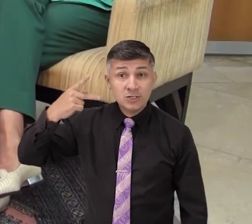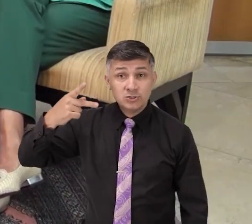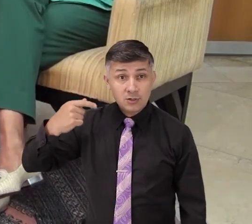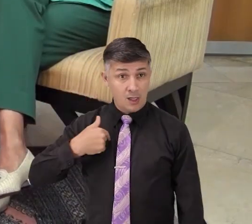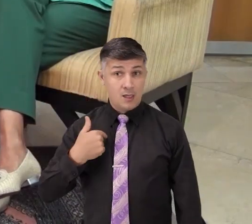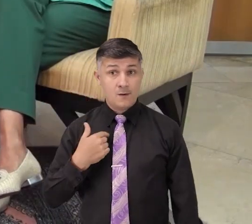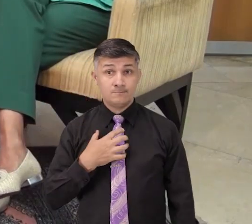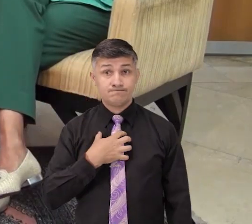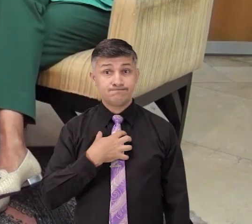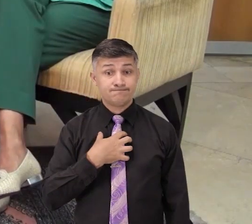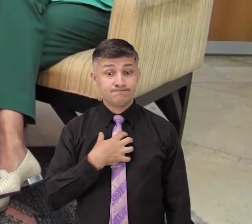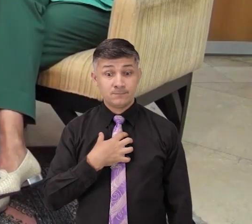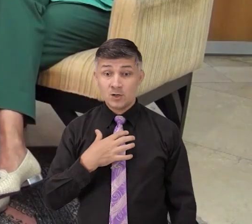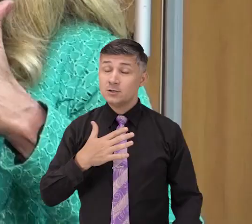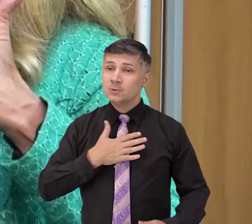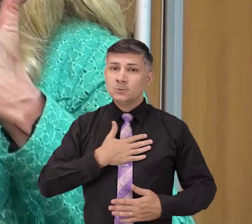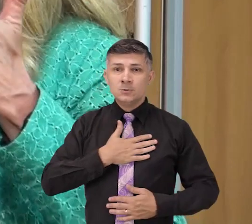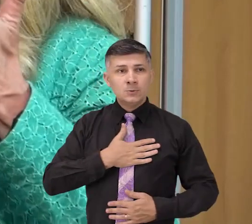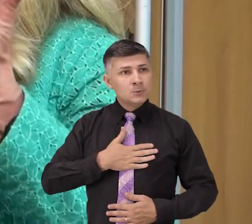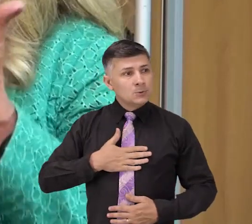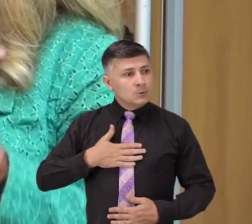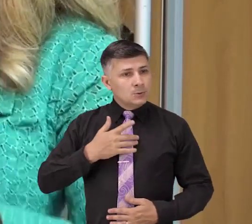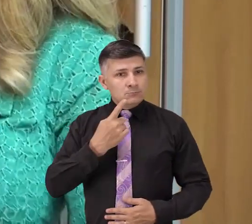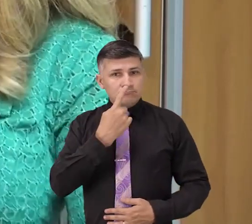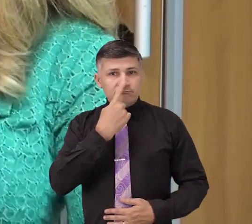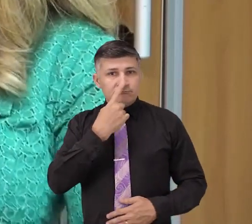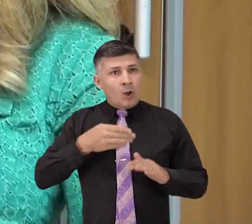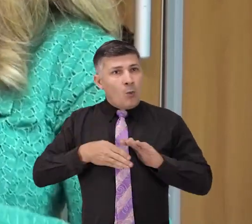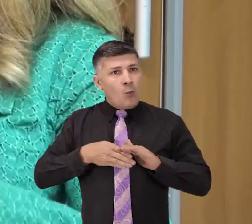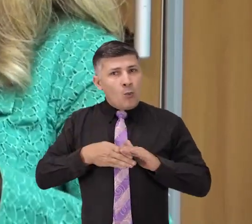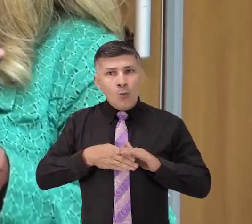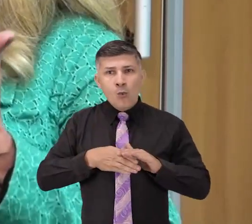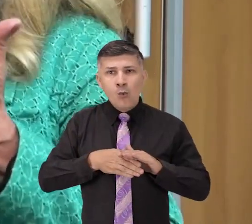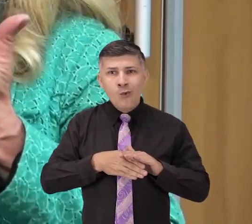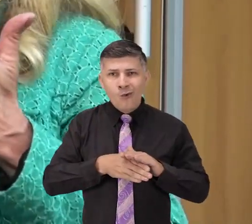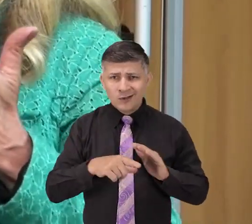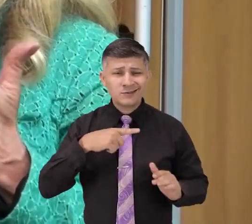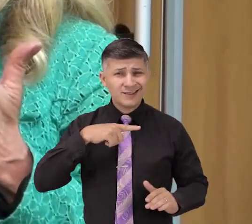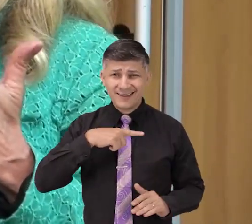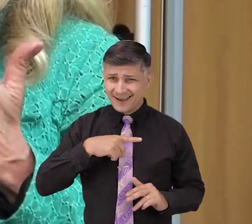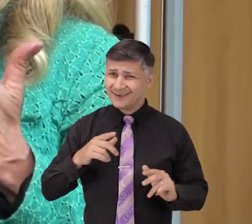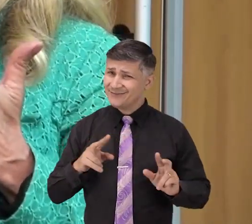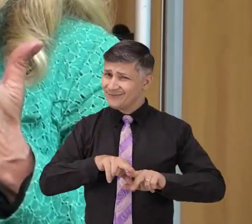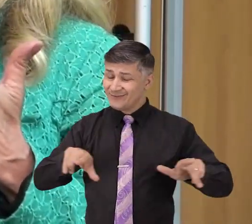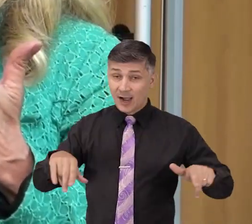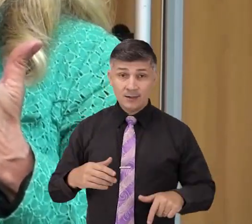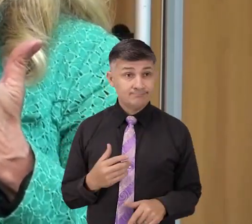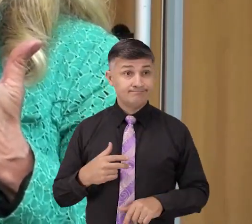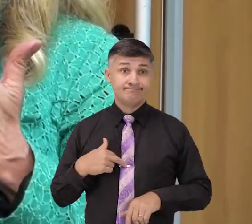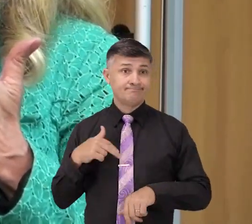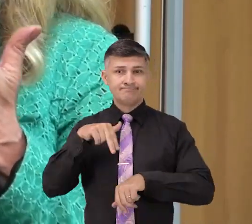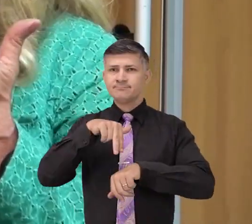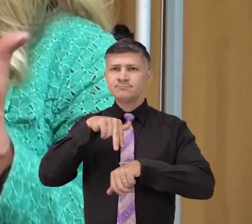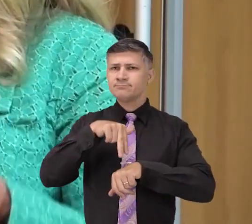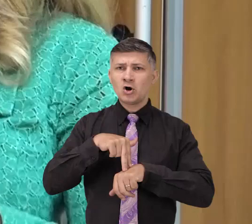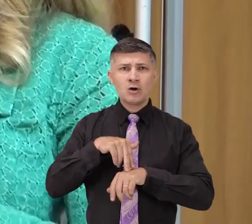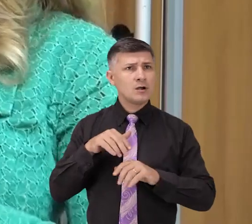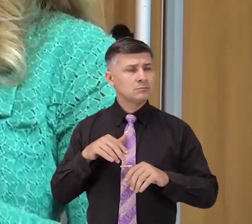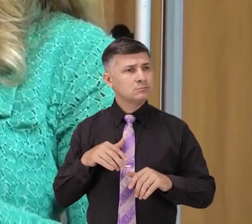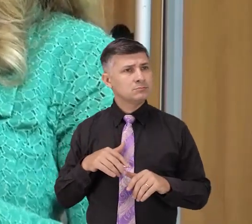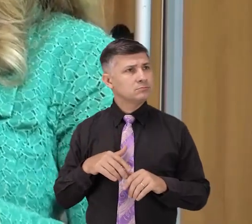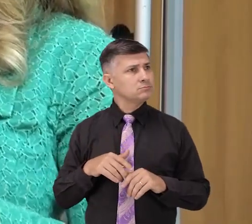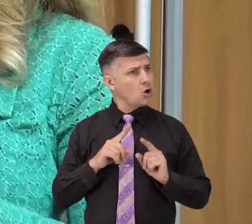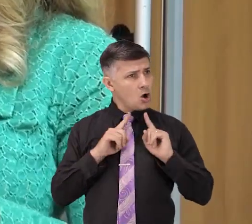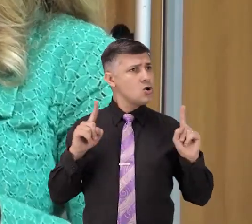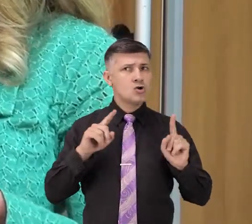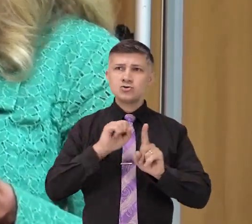política, né, eu fui, assim, tomando gosto, né, por realmente ter um posicionamento mais crítico